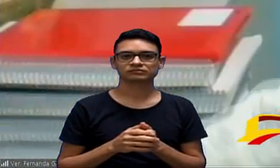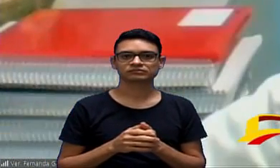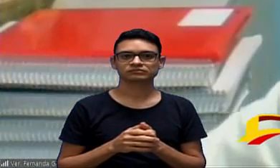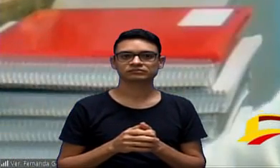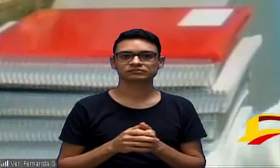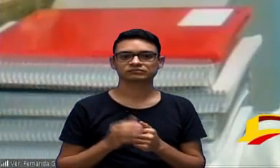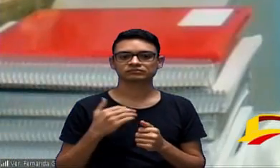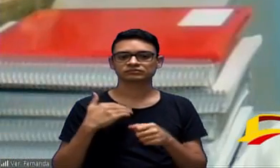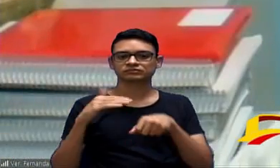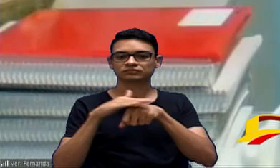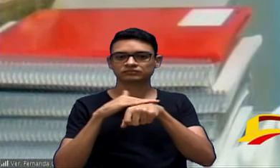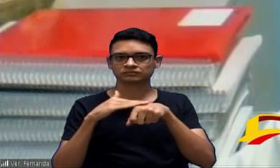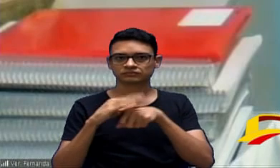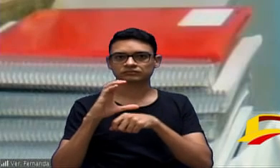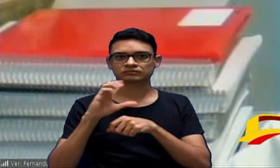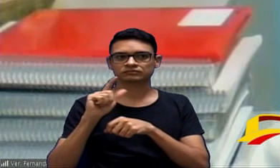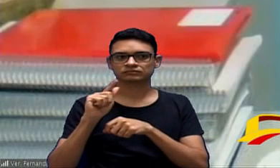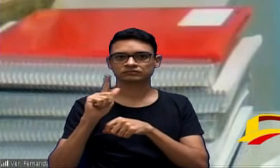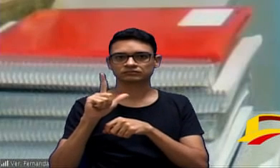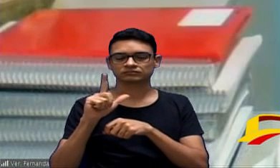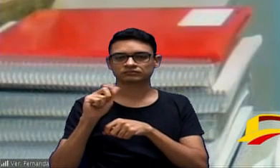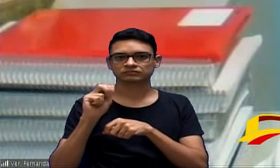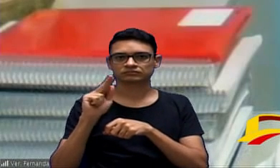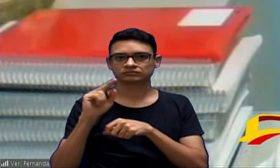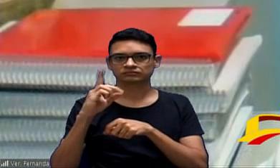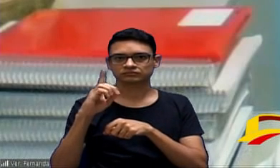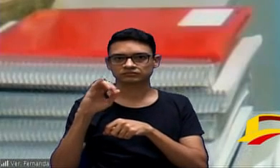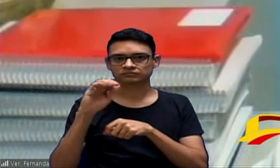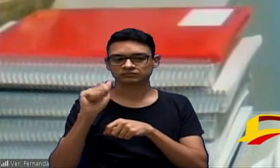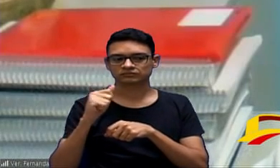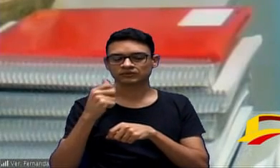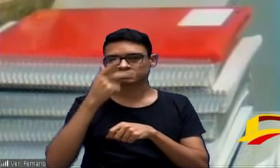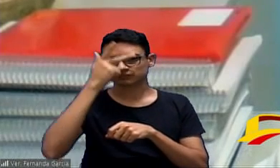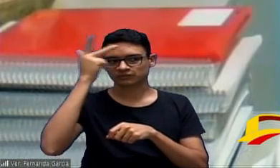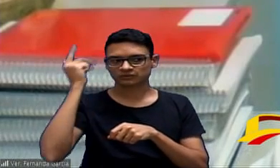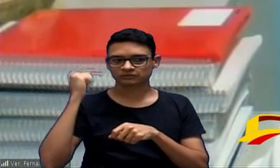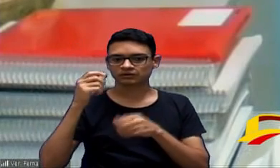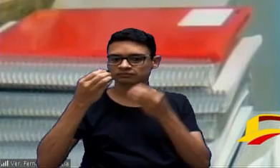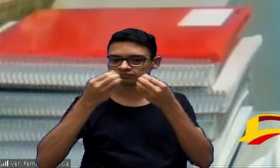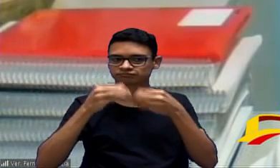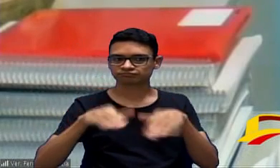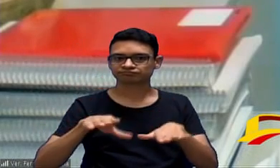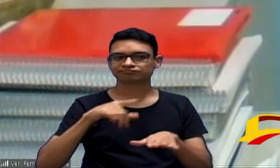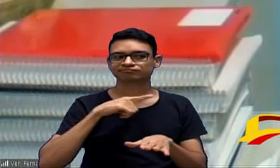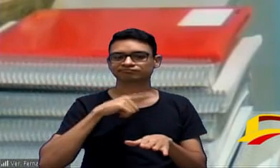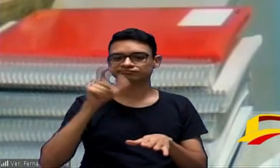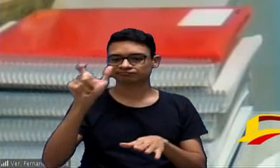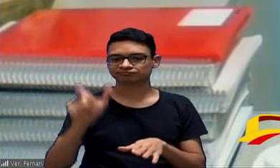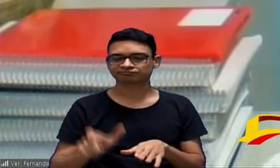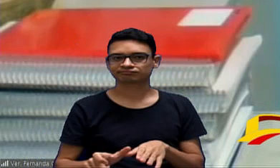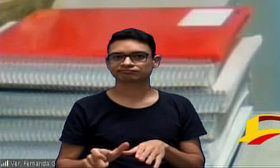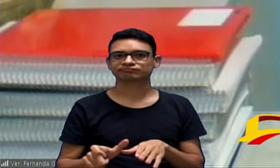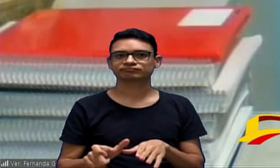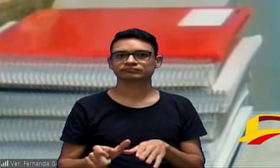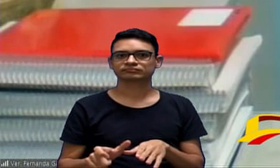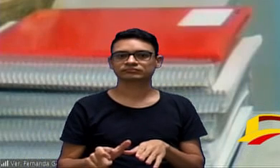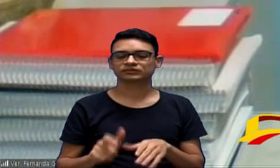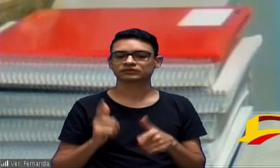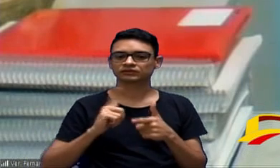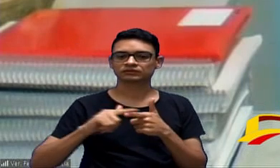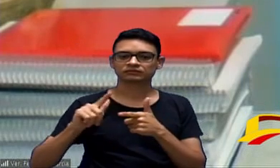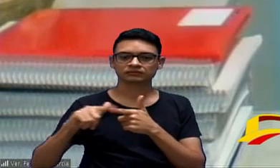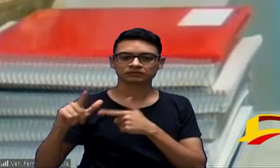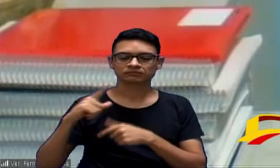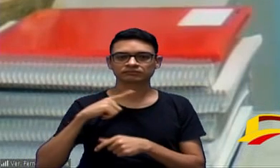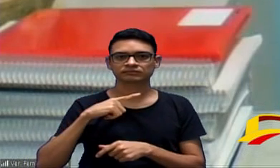Eu conversei com a Cláudia, ela disse que tem uma pessoa que será prejudicada, mas que ela, dentro do problema aí que há,